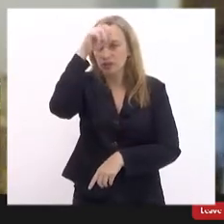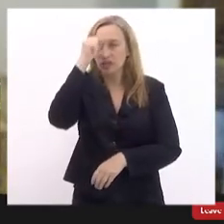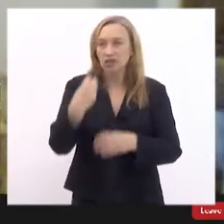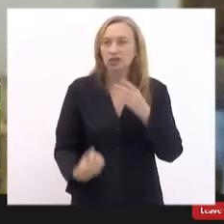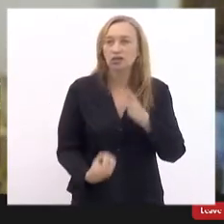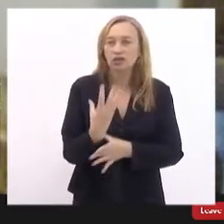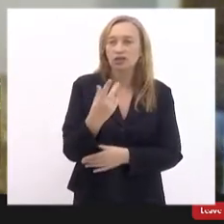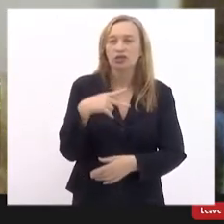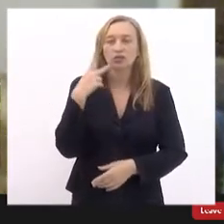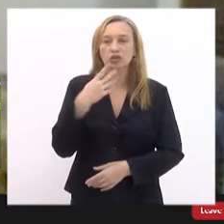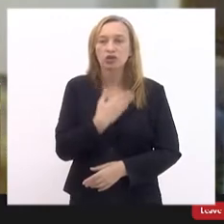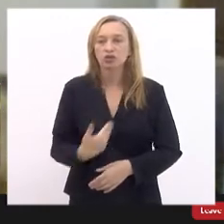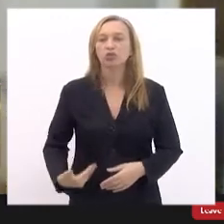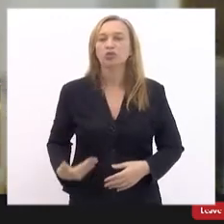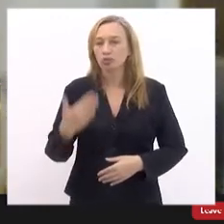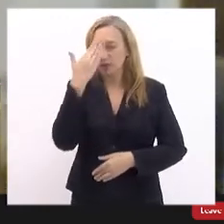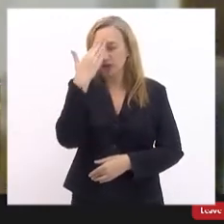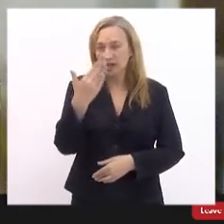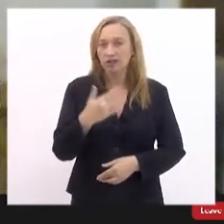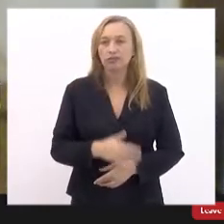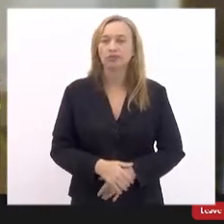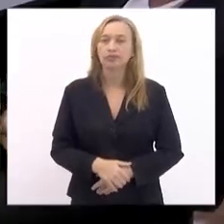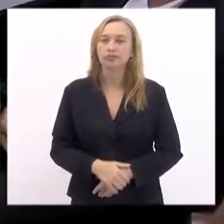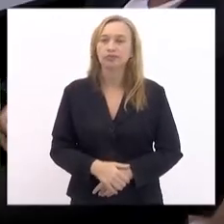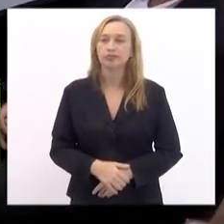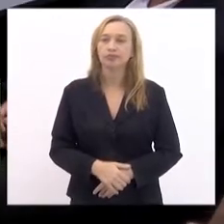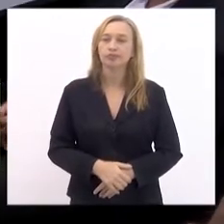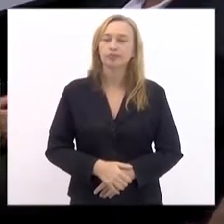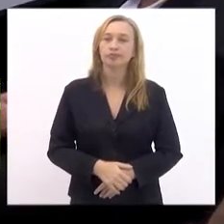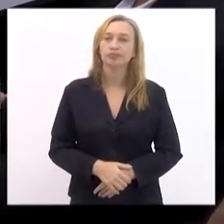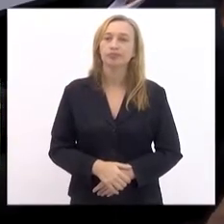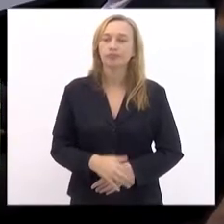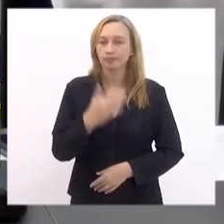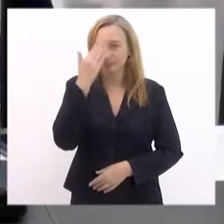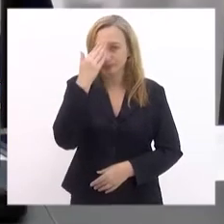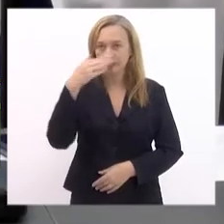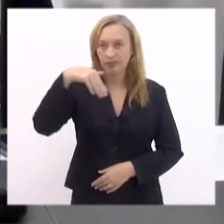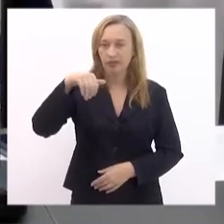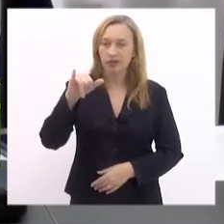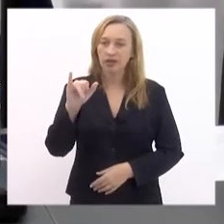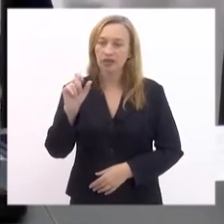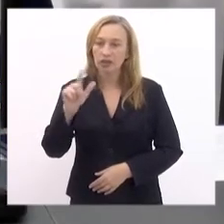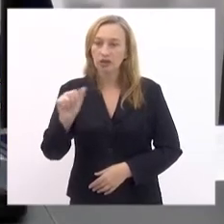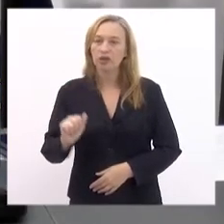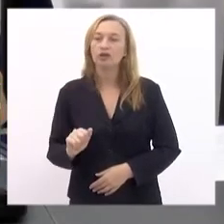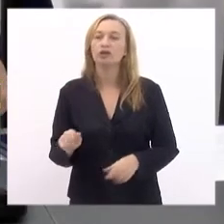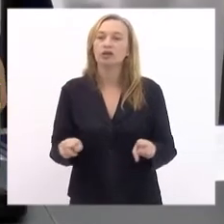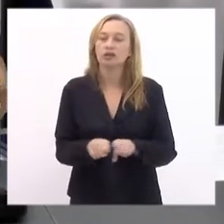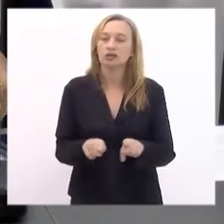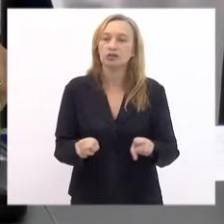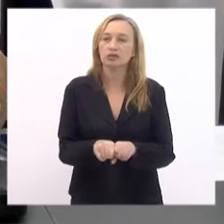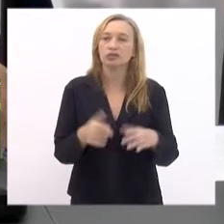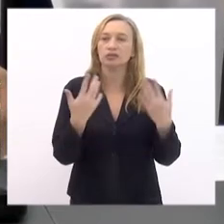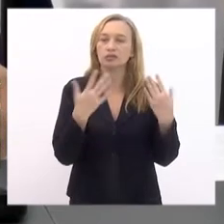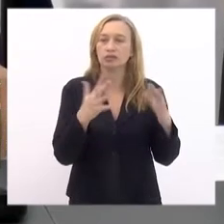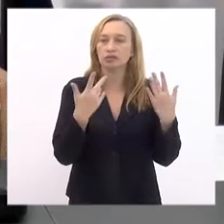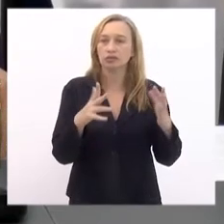dessa política pública. Muito obrigado pelo espaço. Obrigado, Nilza Franco. Eu quero também saudar o ENF. Eu estive com o